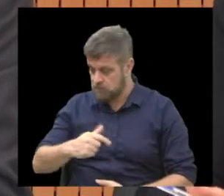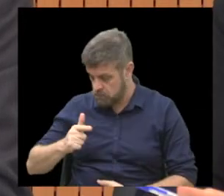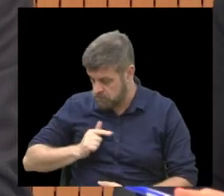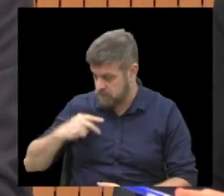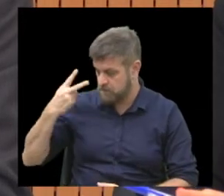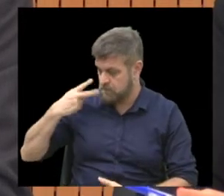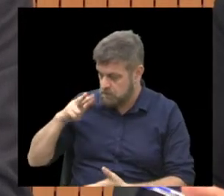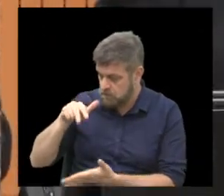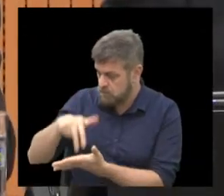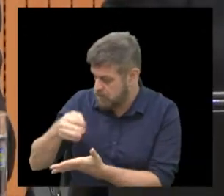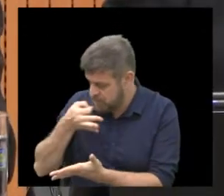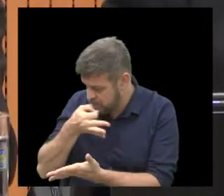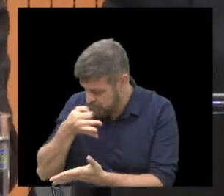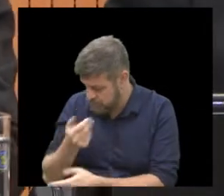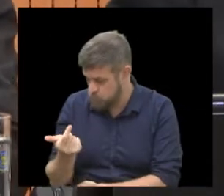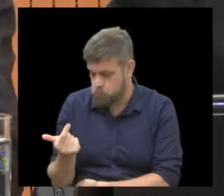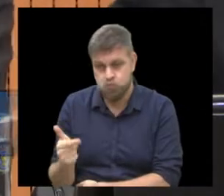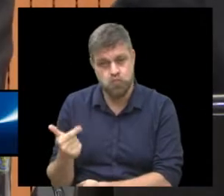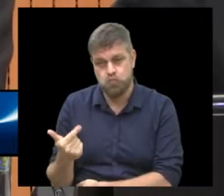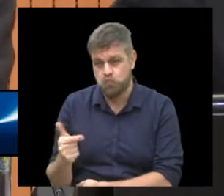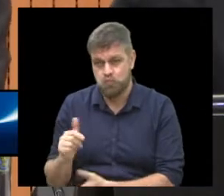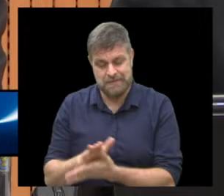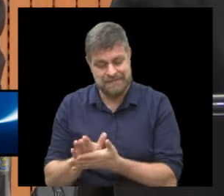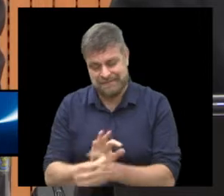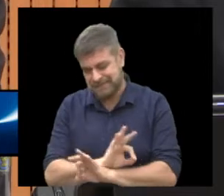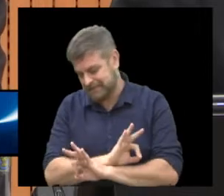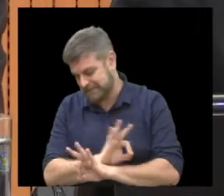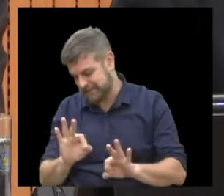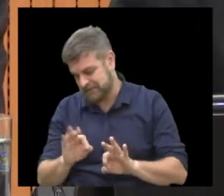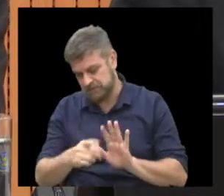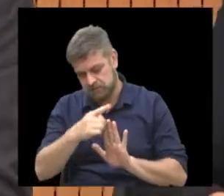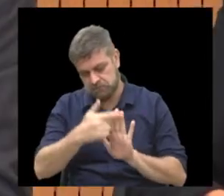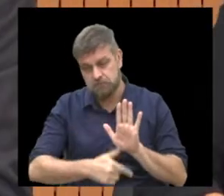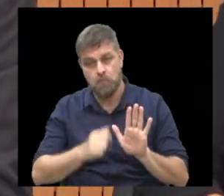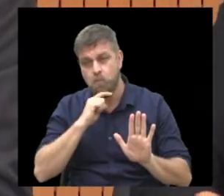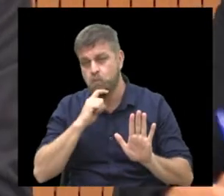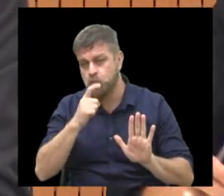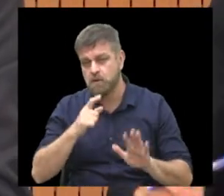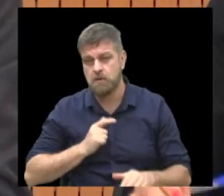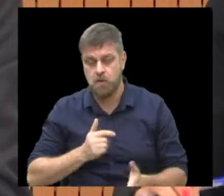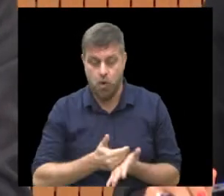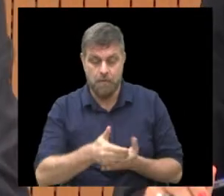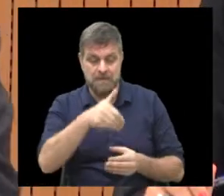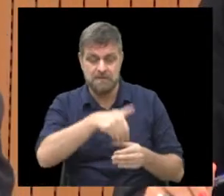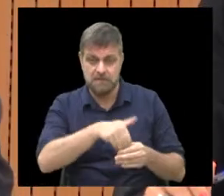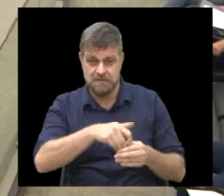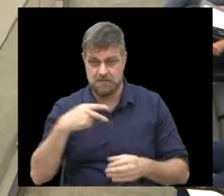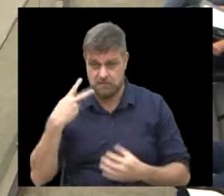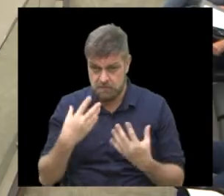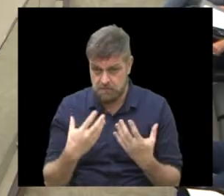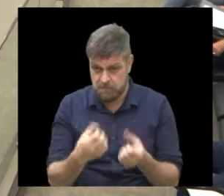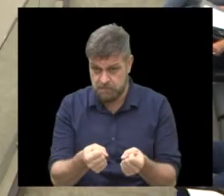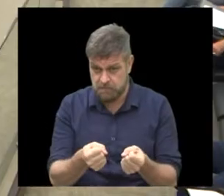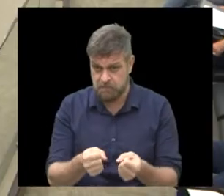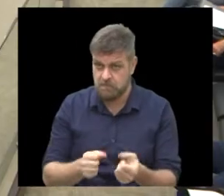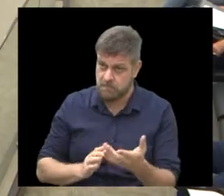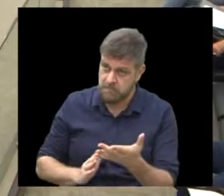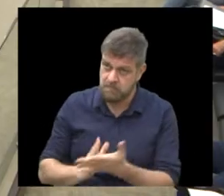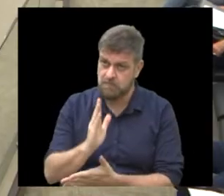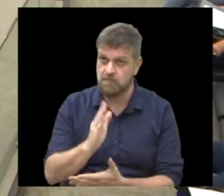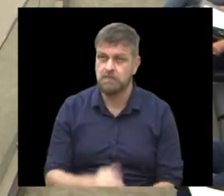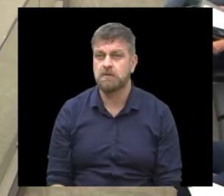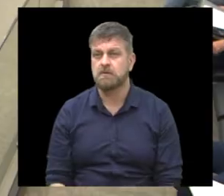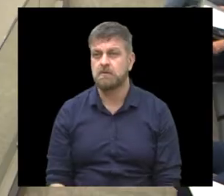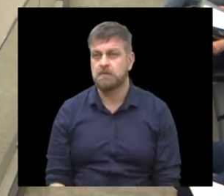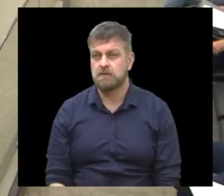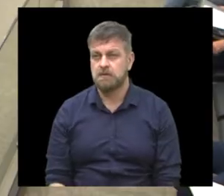vereadores inscritos. Não, senhor presidente, não há vereadores inscritos. Não havendo vereadores inscritos, o projeto vai à votação. Vereadores favoráveis permaneçam como estão.